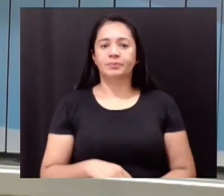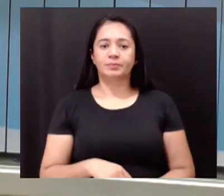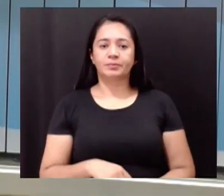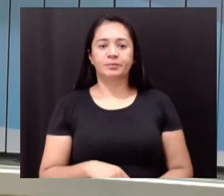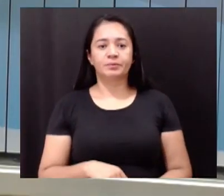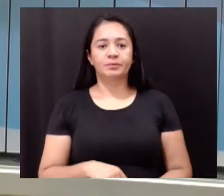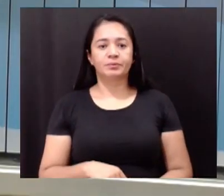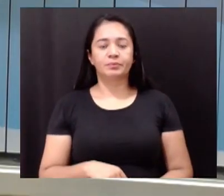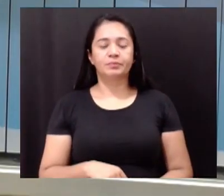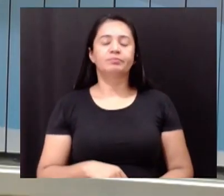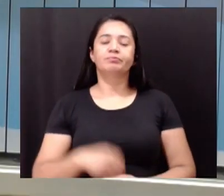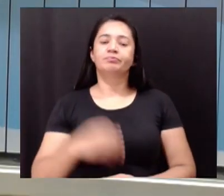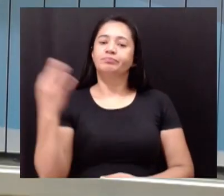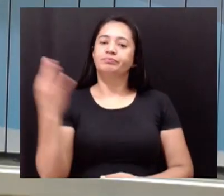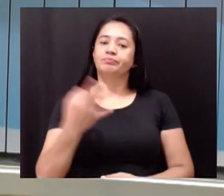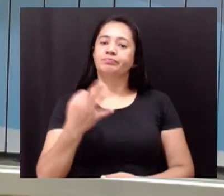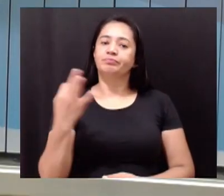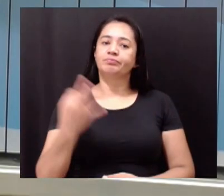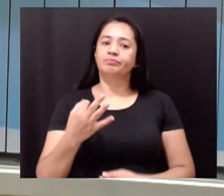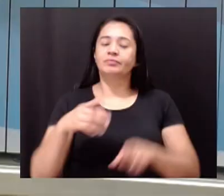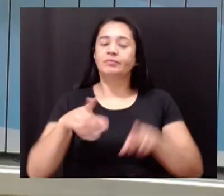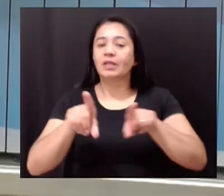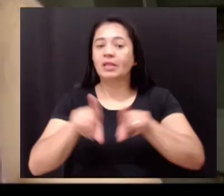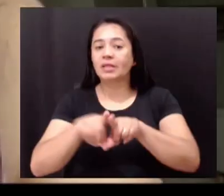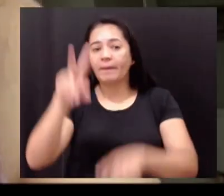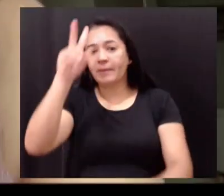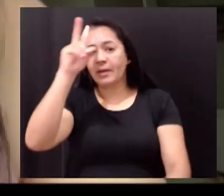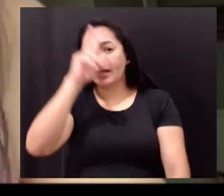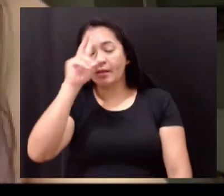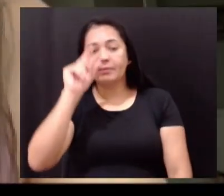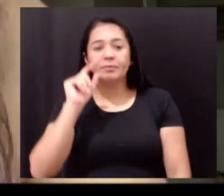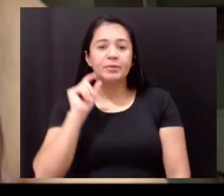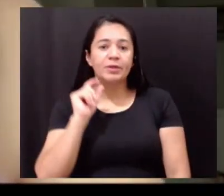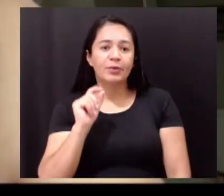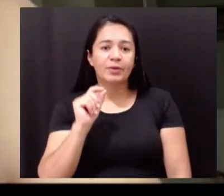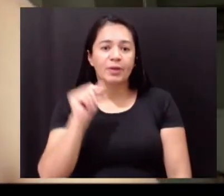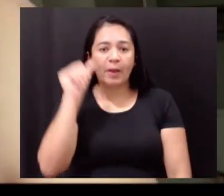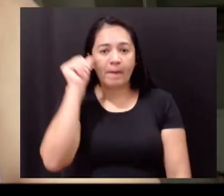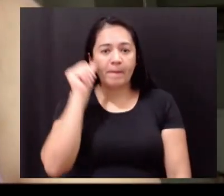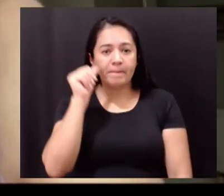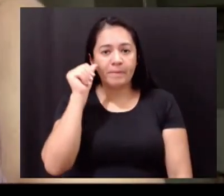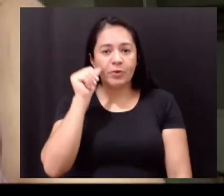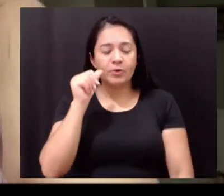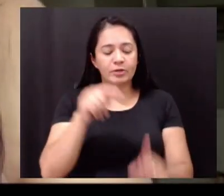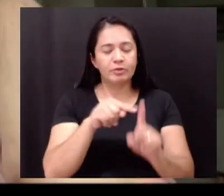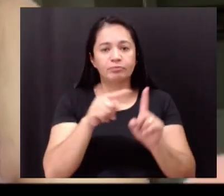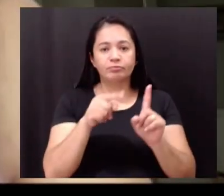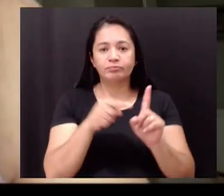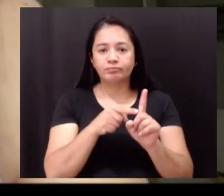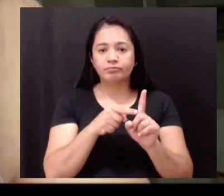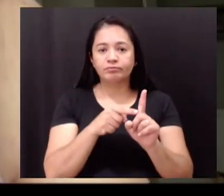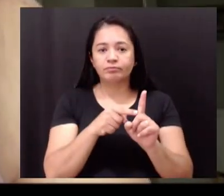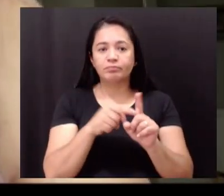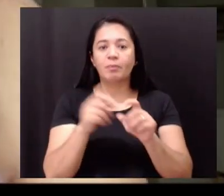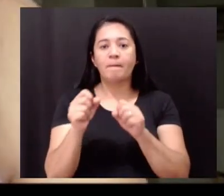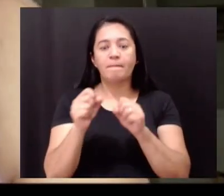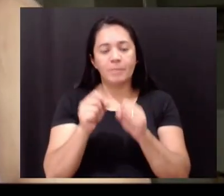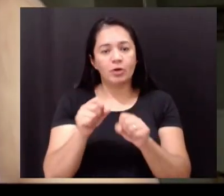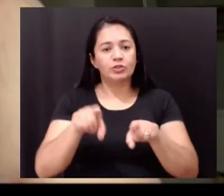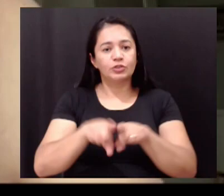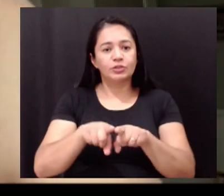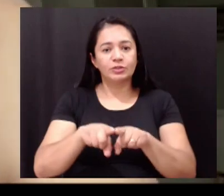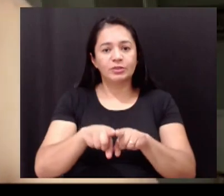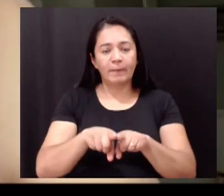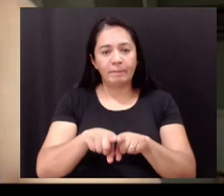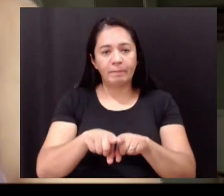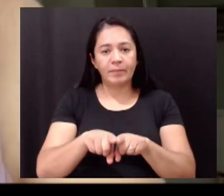Perfeito. E ainda lembrar que mulheres grávidas também podem coletar o Papa Nicolau sem ter comprometimento à sua saúde